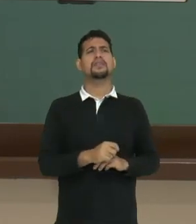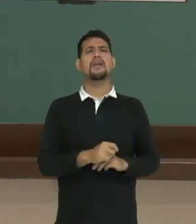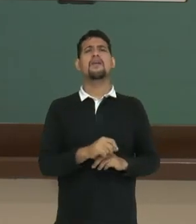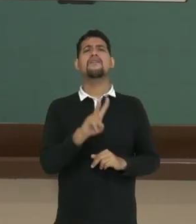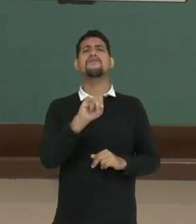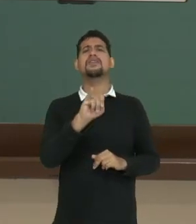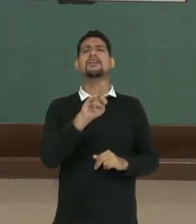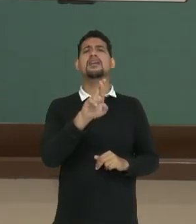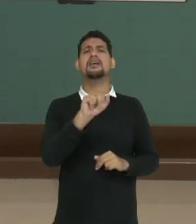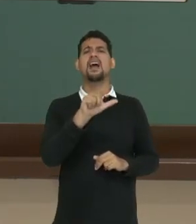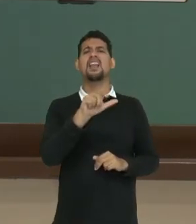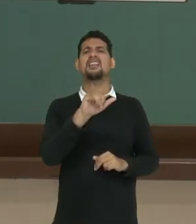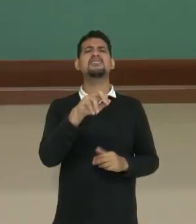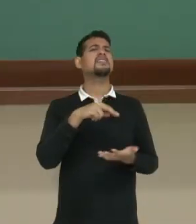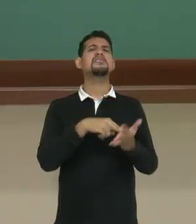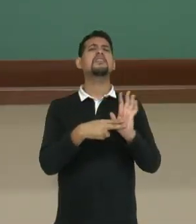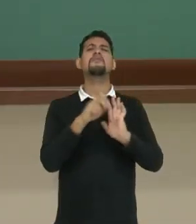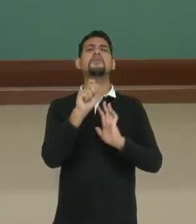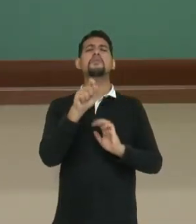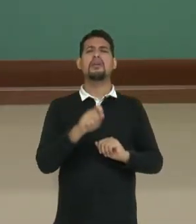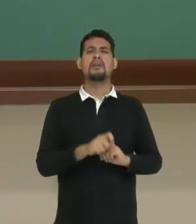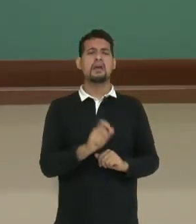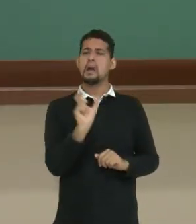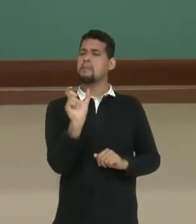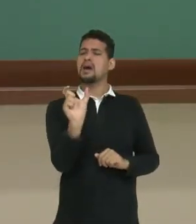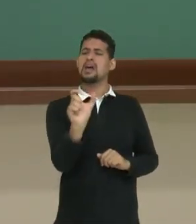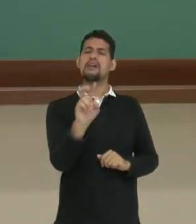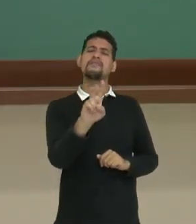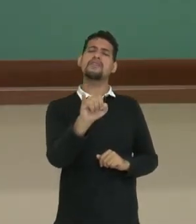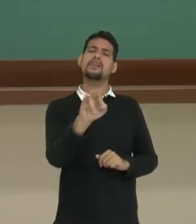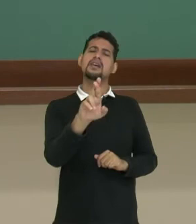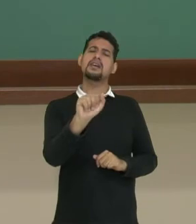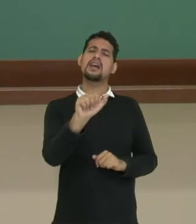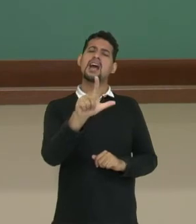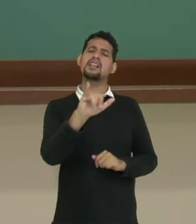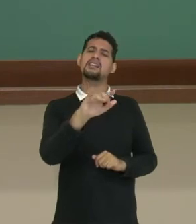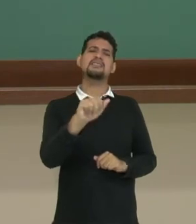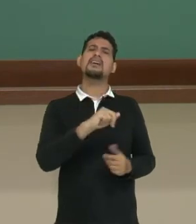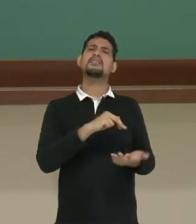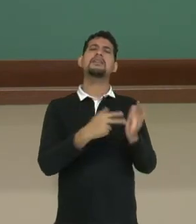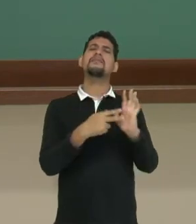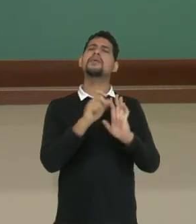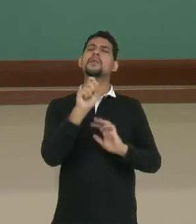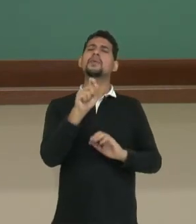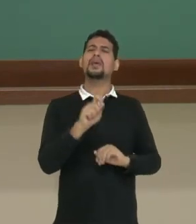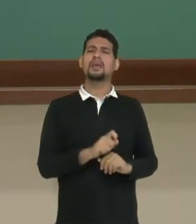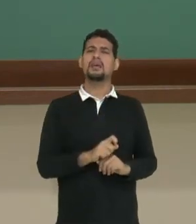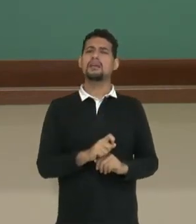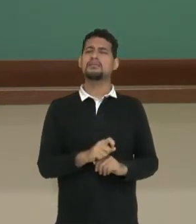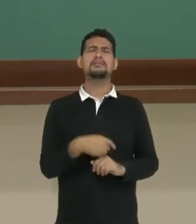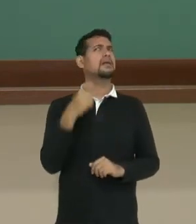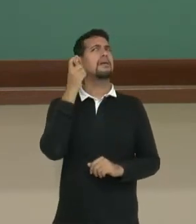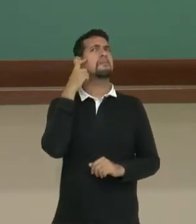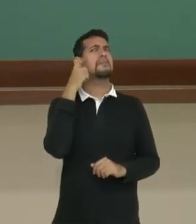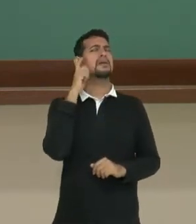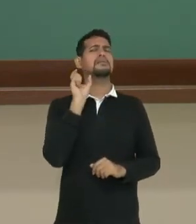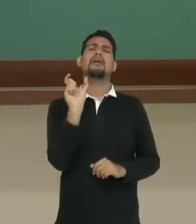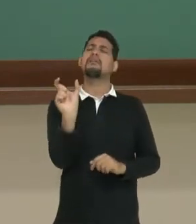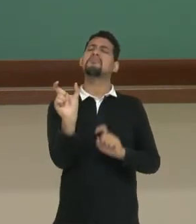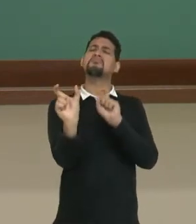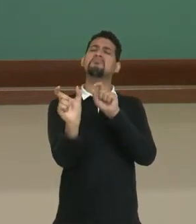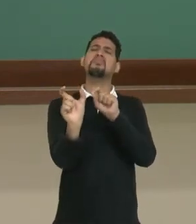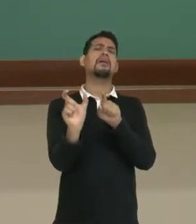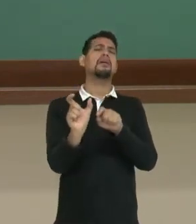na manchete? E aí, o que essa palavra, esse termo, esse vocábulo produz de sentido no entendimento de